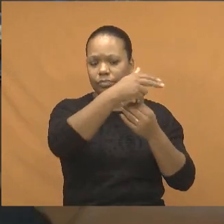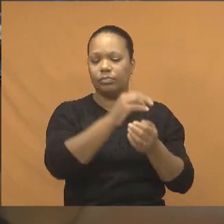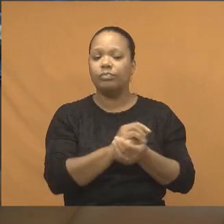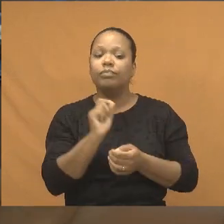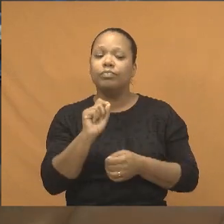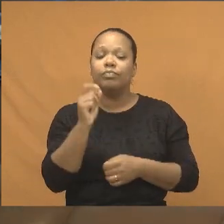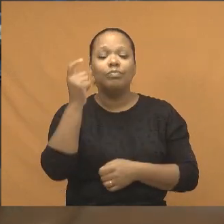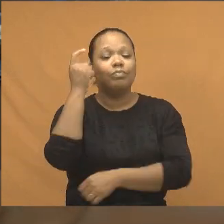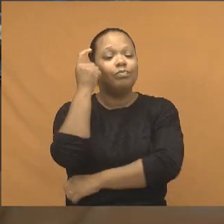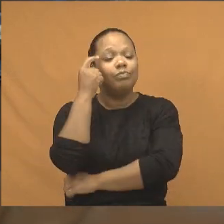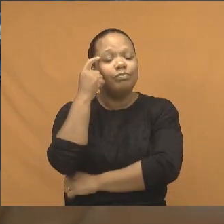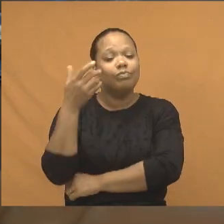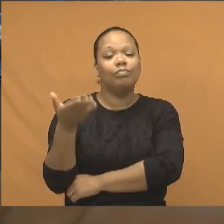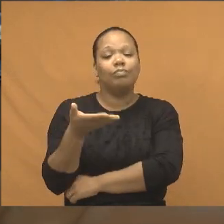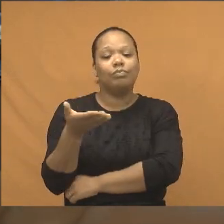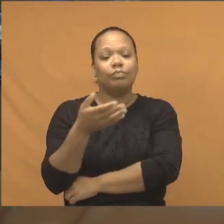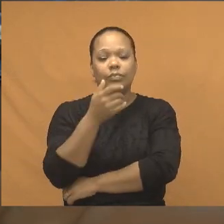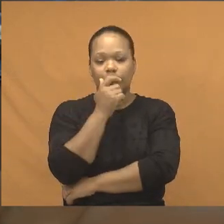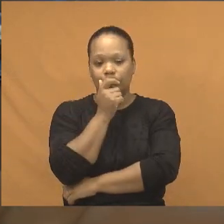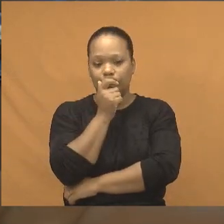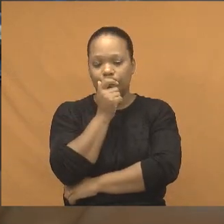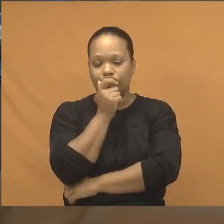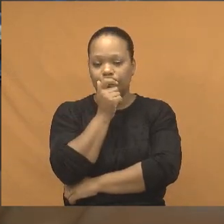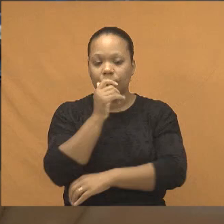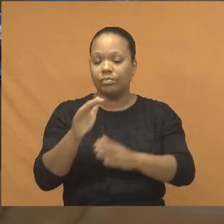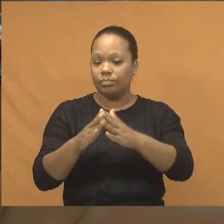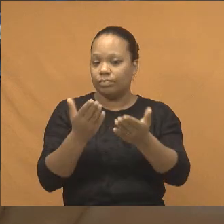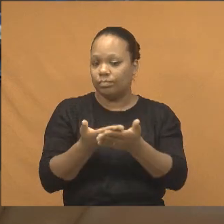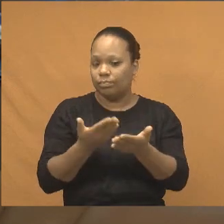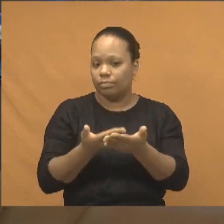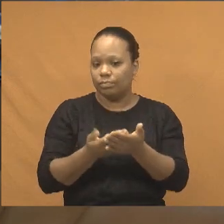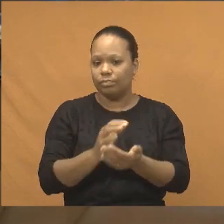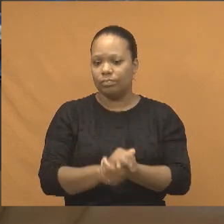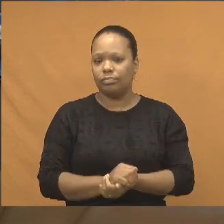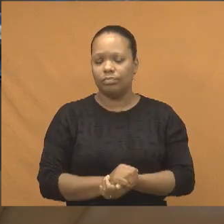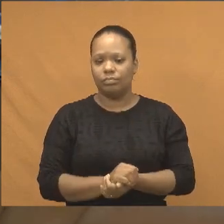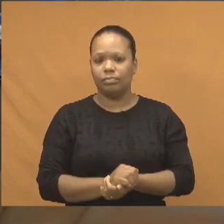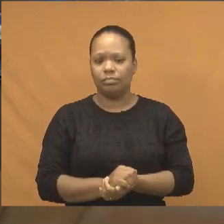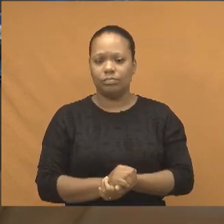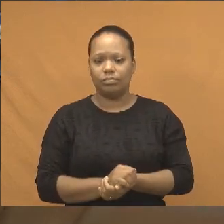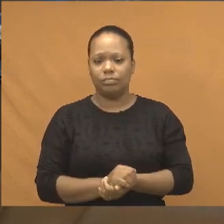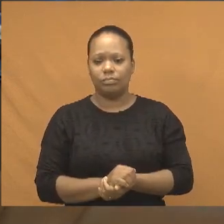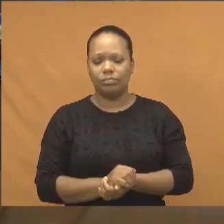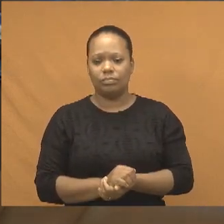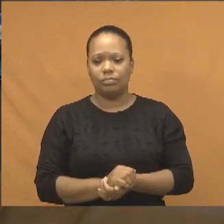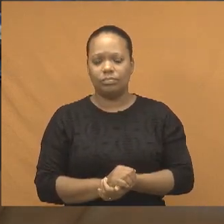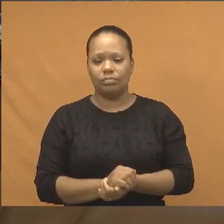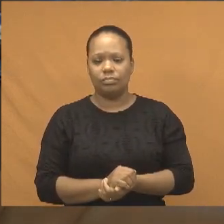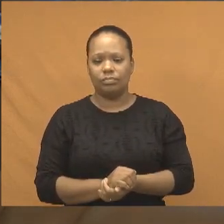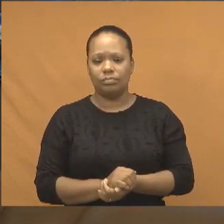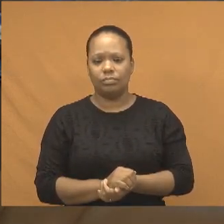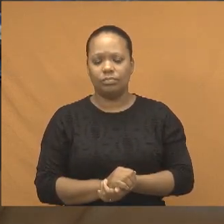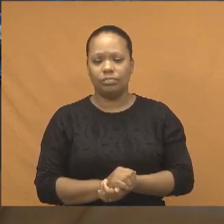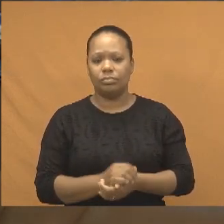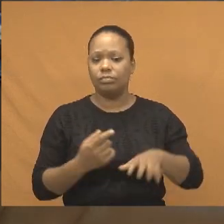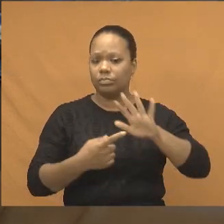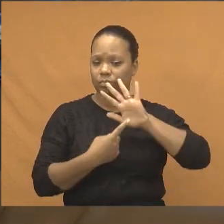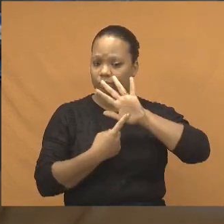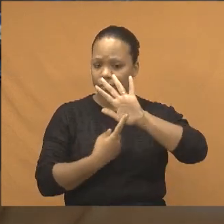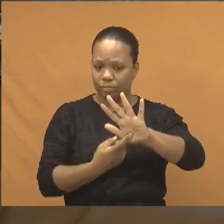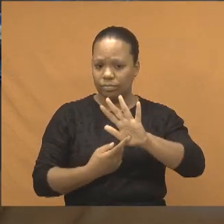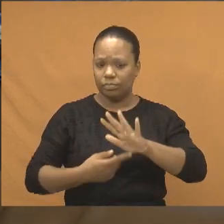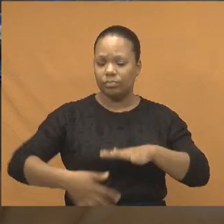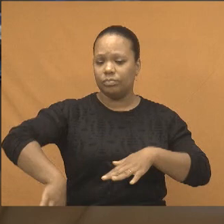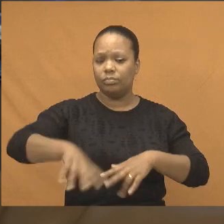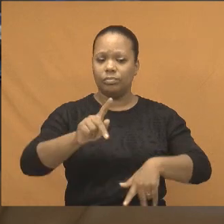estou pensando aqui nesse momento? Pegar os requerimentos e chegar lá e ficar pôr nas árvores para ver o que eu pedi. Vai chegar